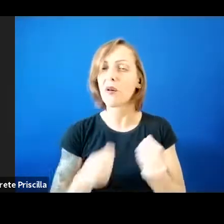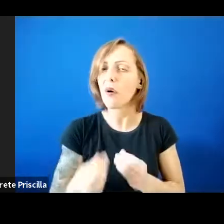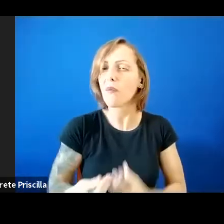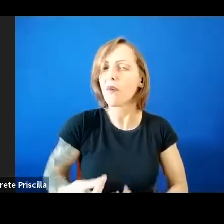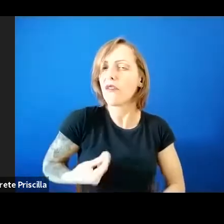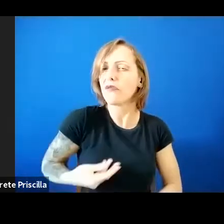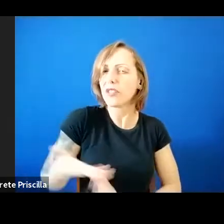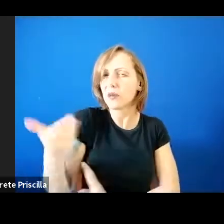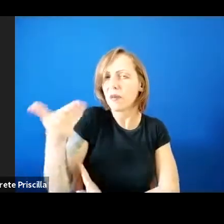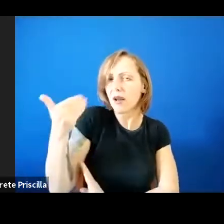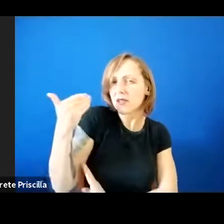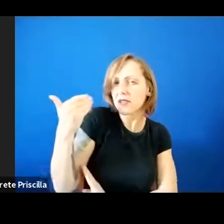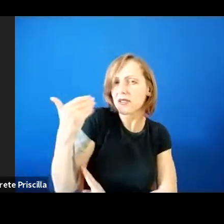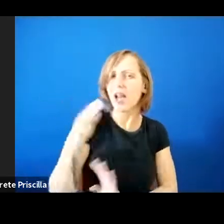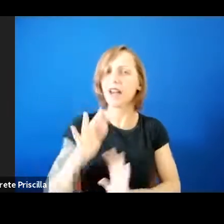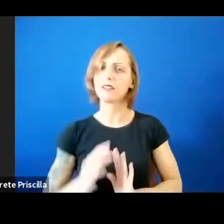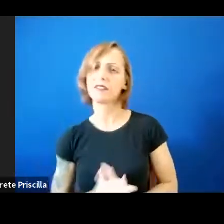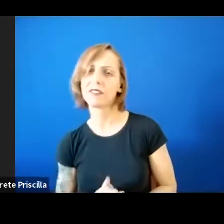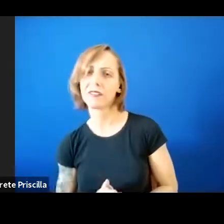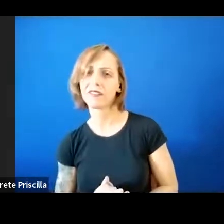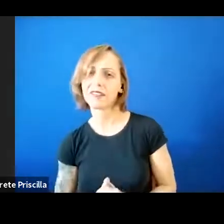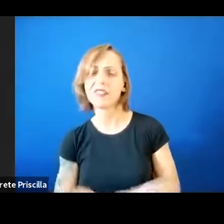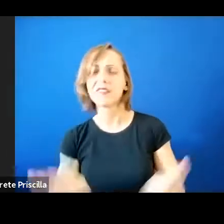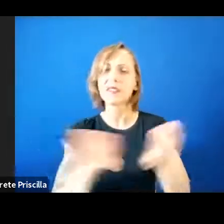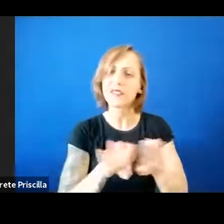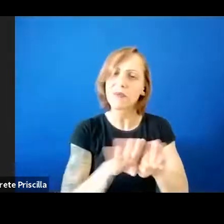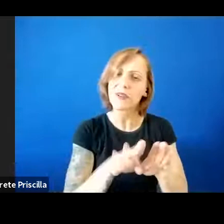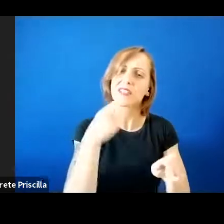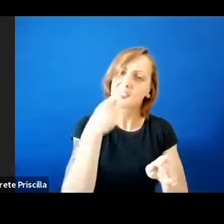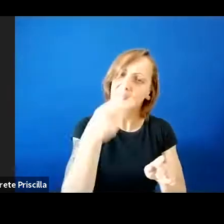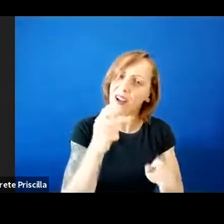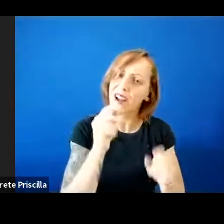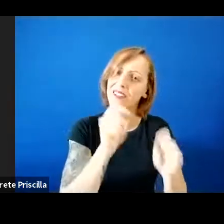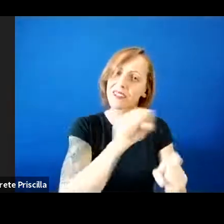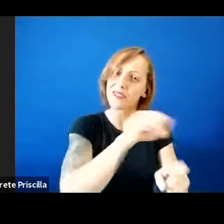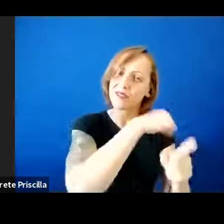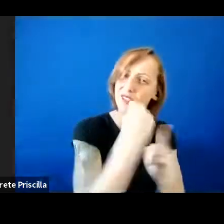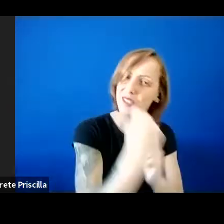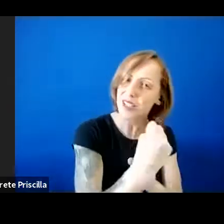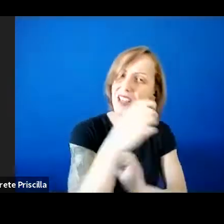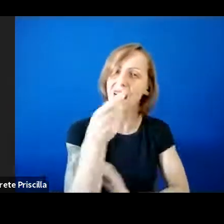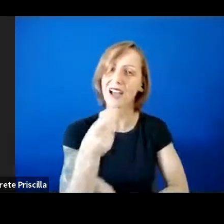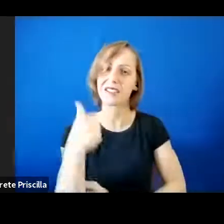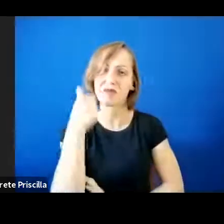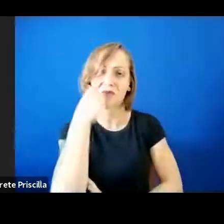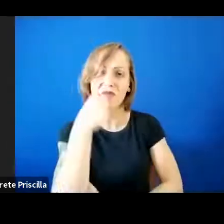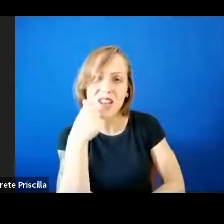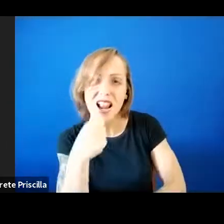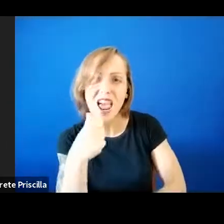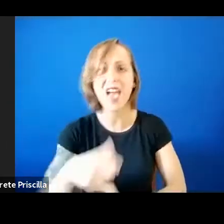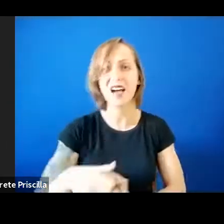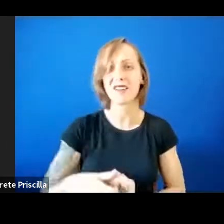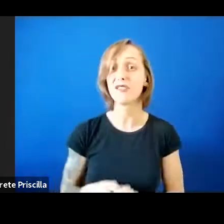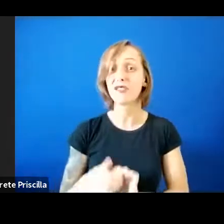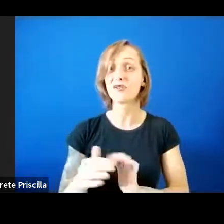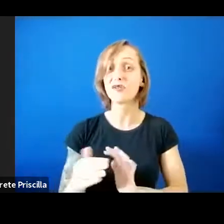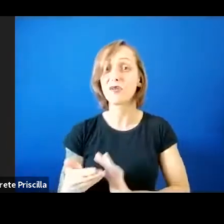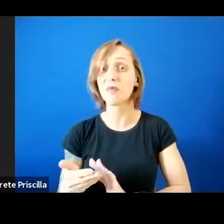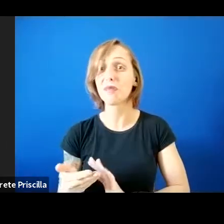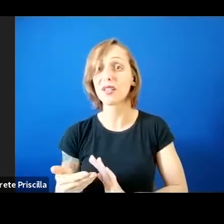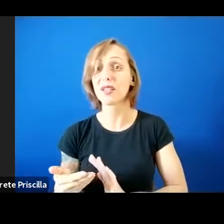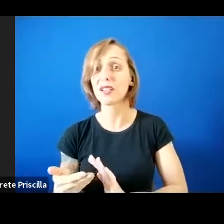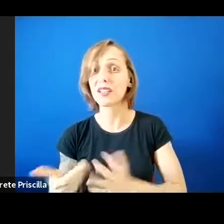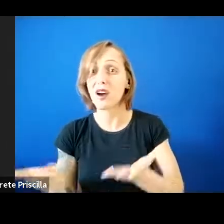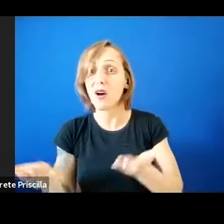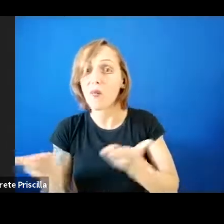sobre sociedade, sobre mulher, sobre direitos, sobre onde estamos, para onde vamos. E isso tudo vira um grande